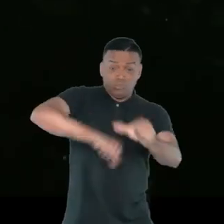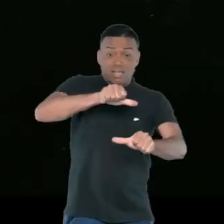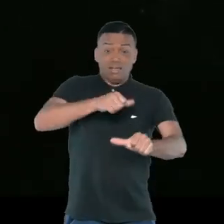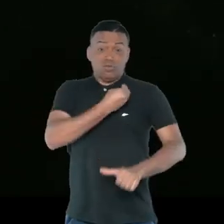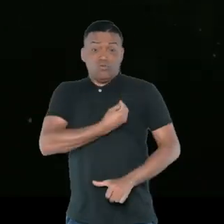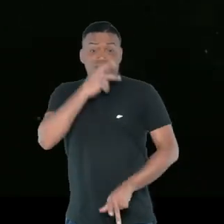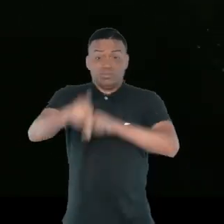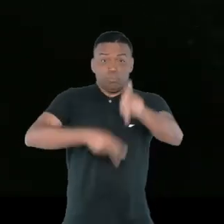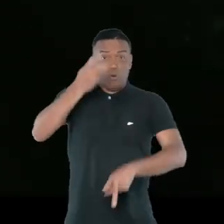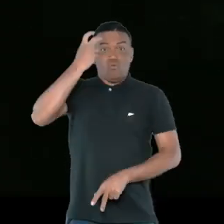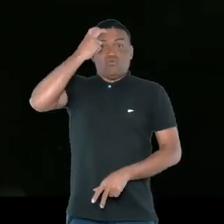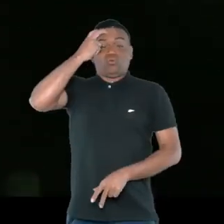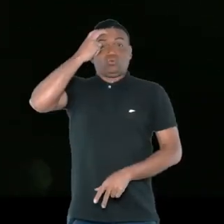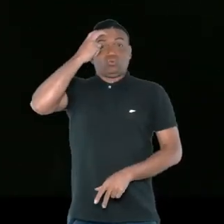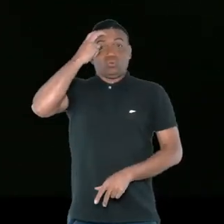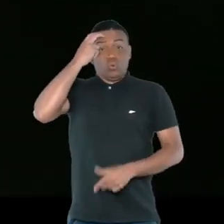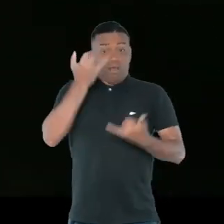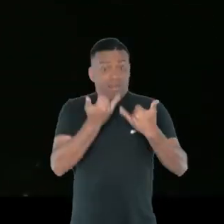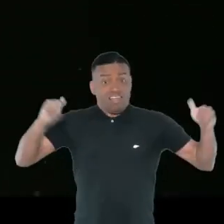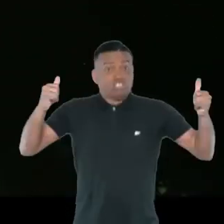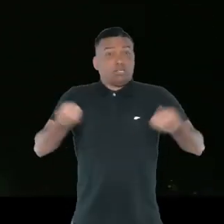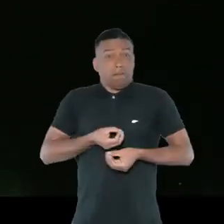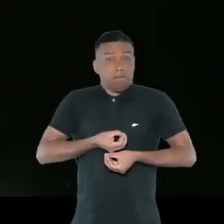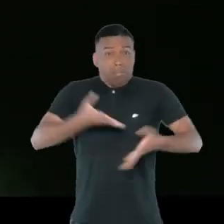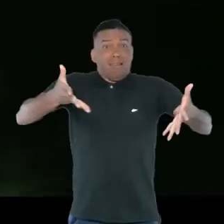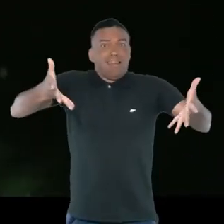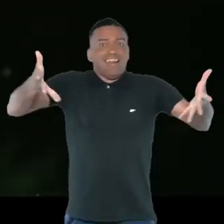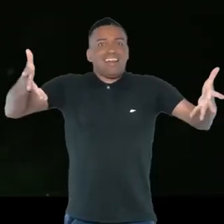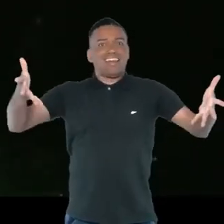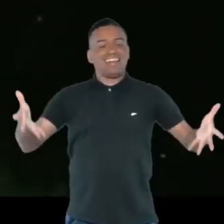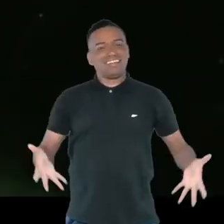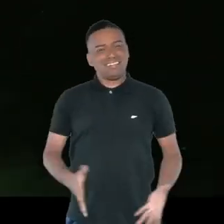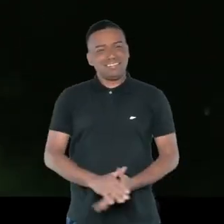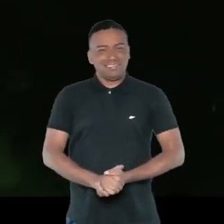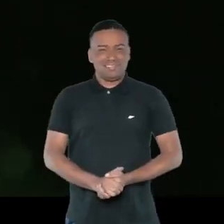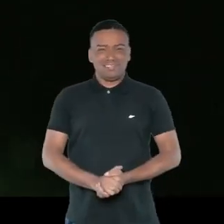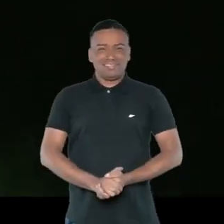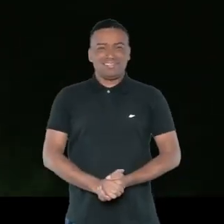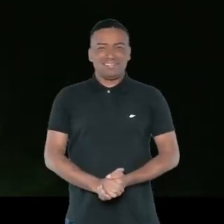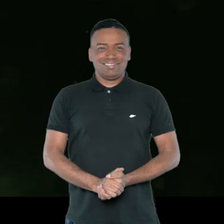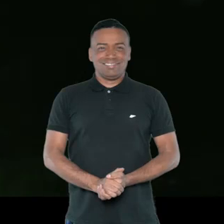CEMIG, transformando vidas com a nossa energia.